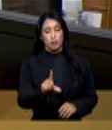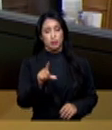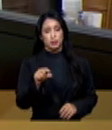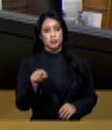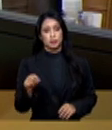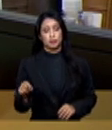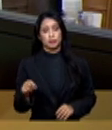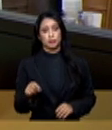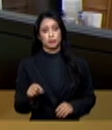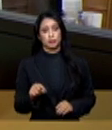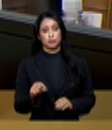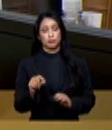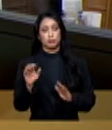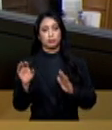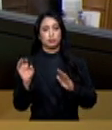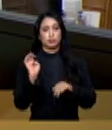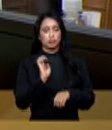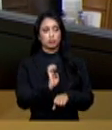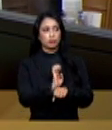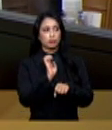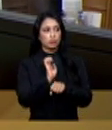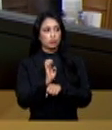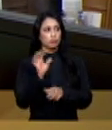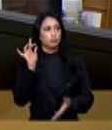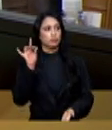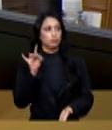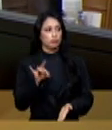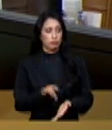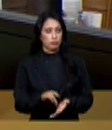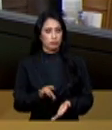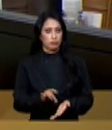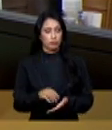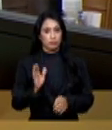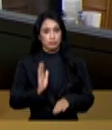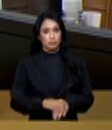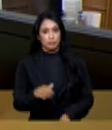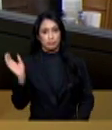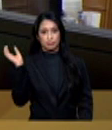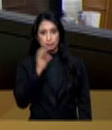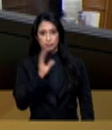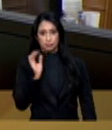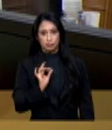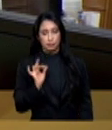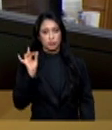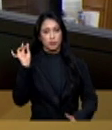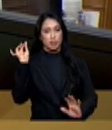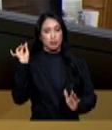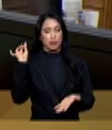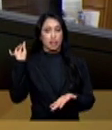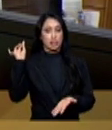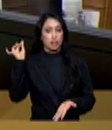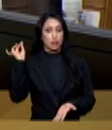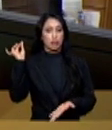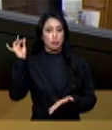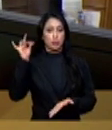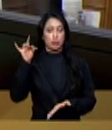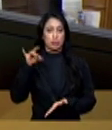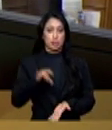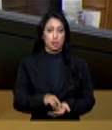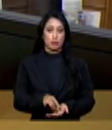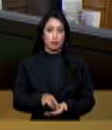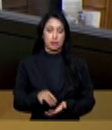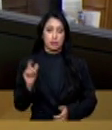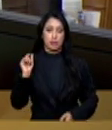desestatização a se concretizar de um modo mais rápido e eficiente os direitos fundamentais